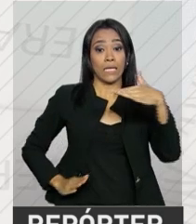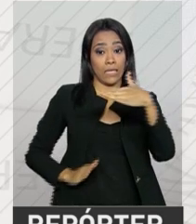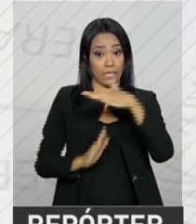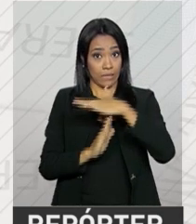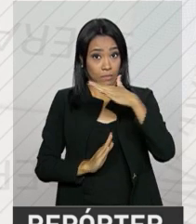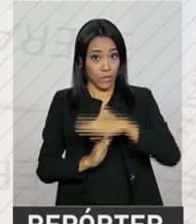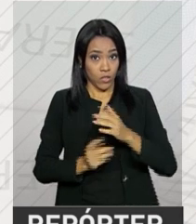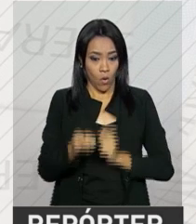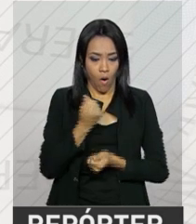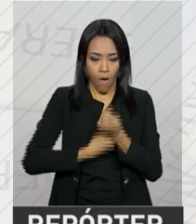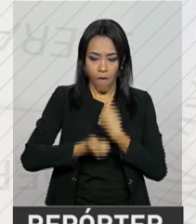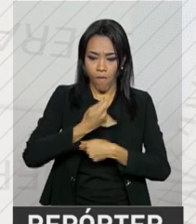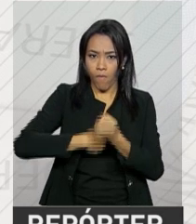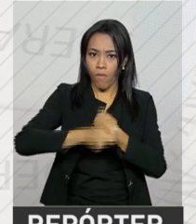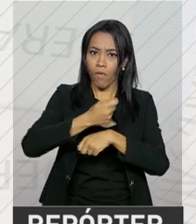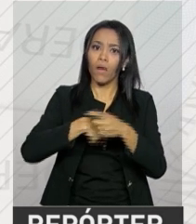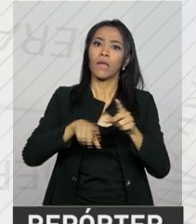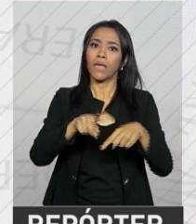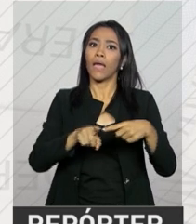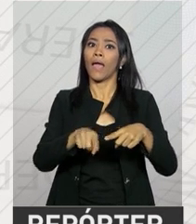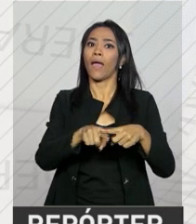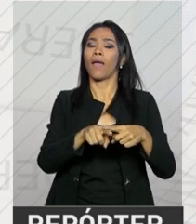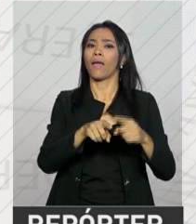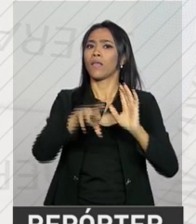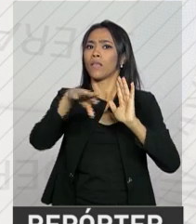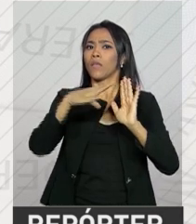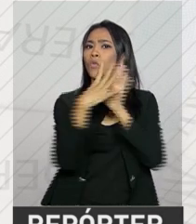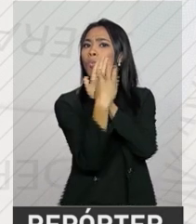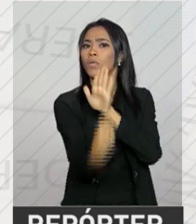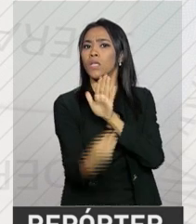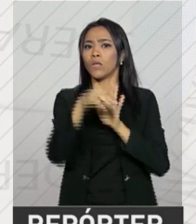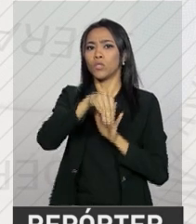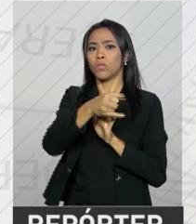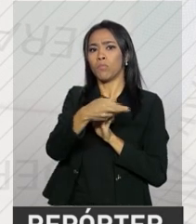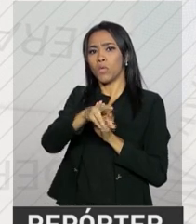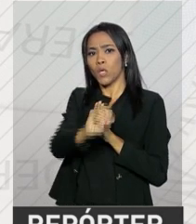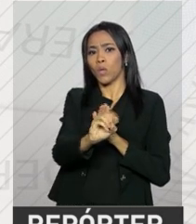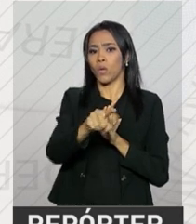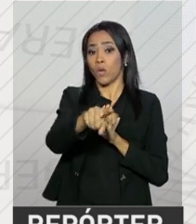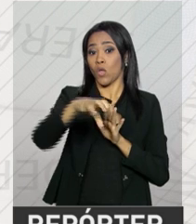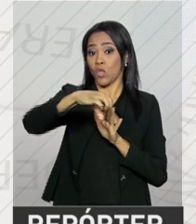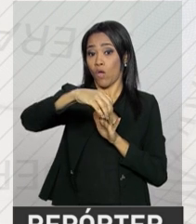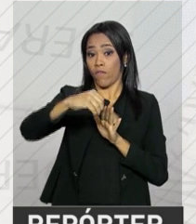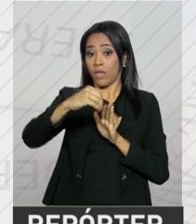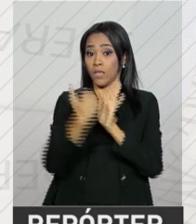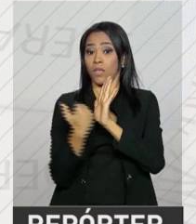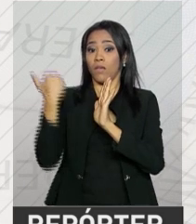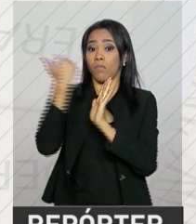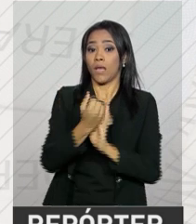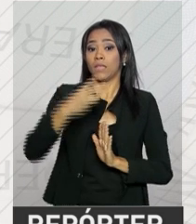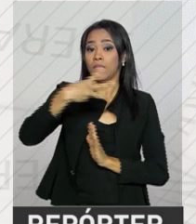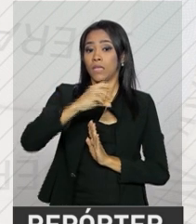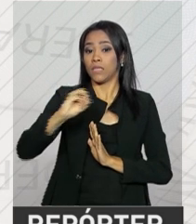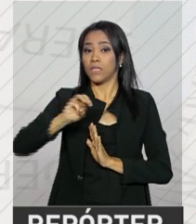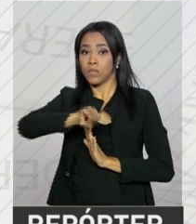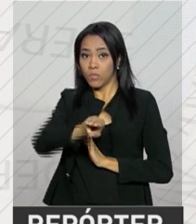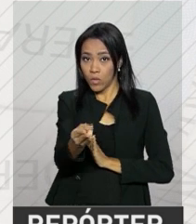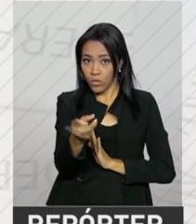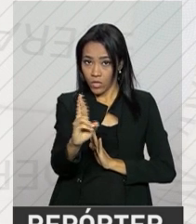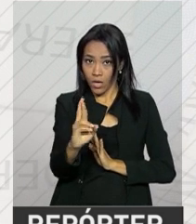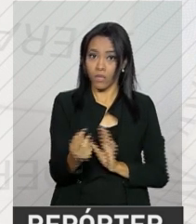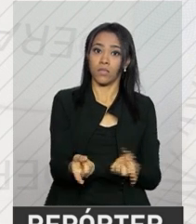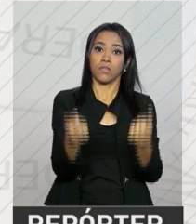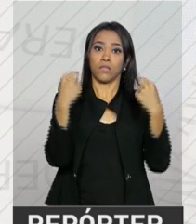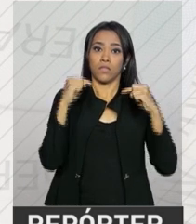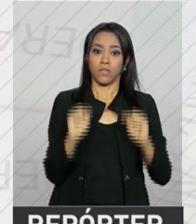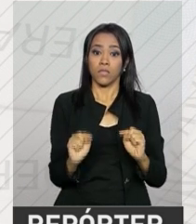faturamento para ser enquadrada como micro pequena e média empresa passa de 90 milhões para R 300 milhões deais